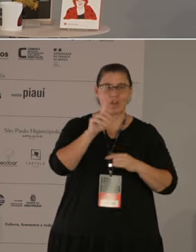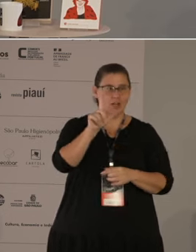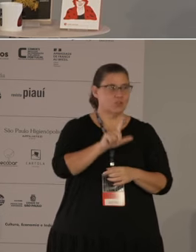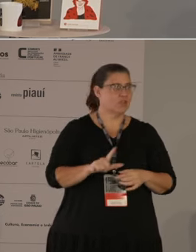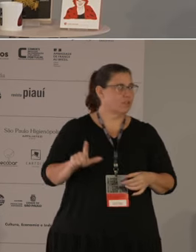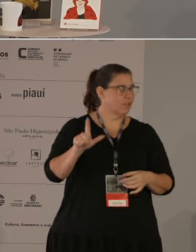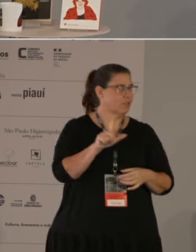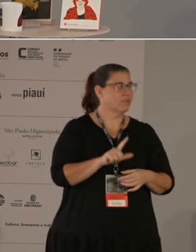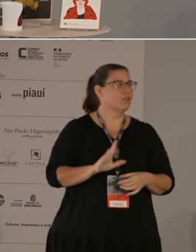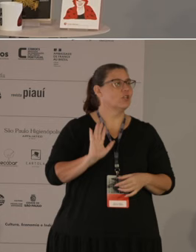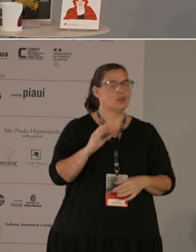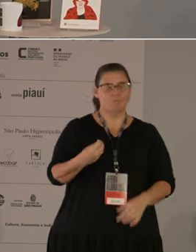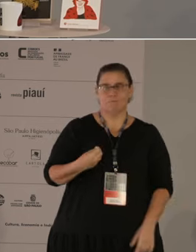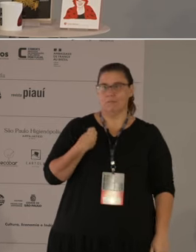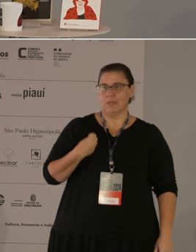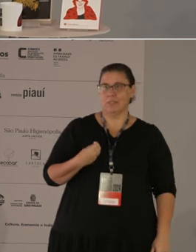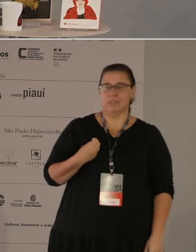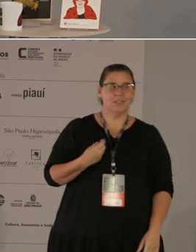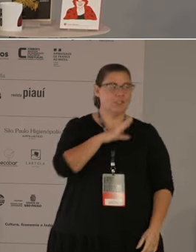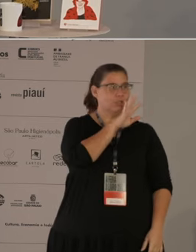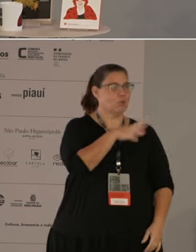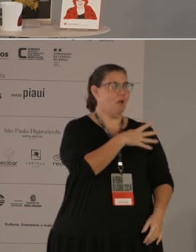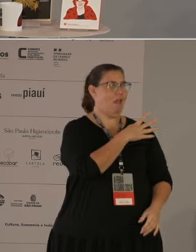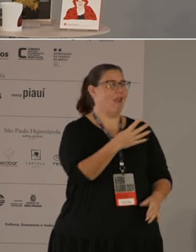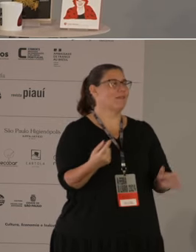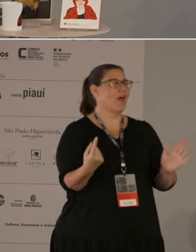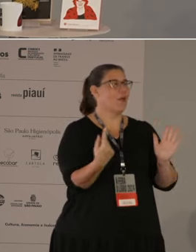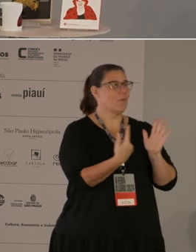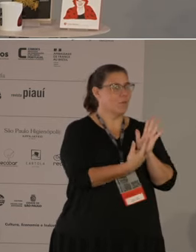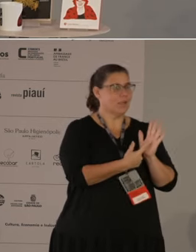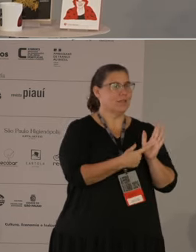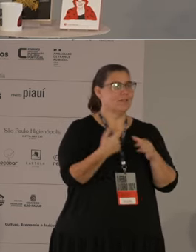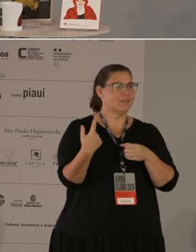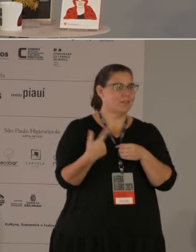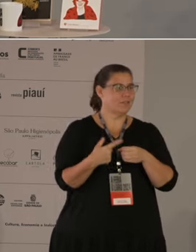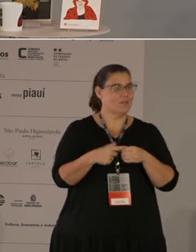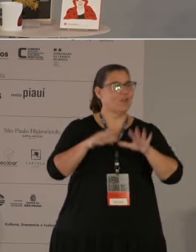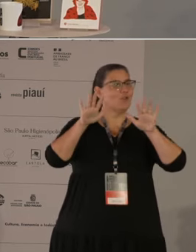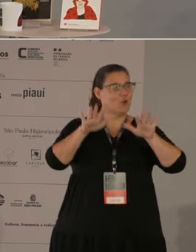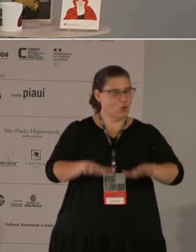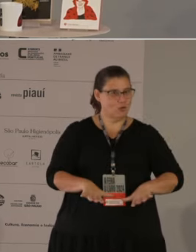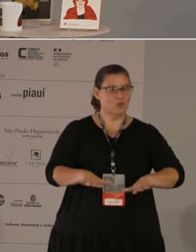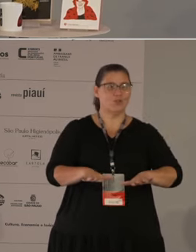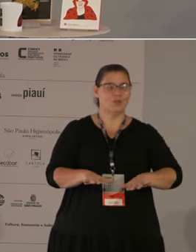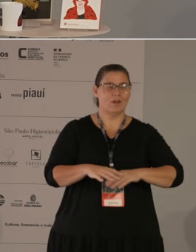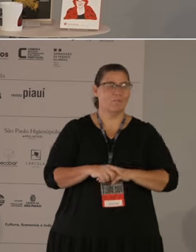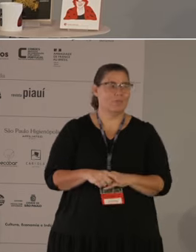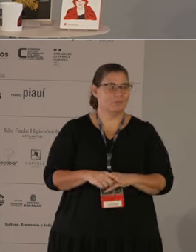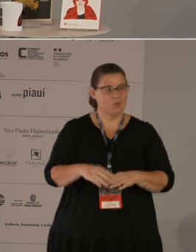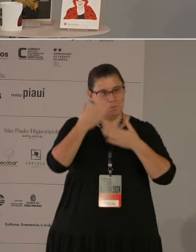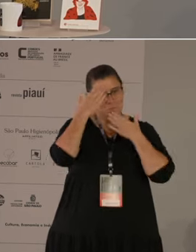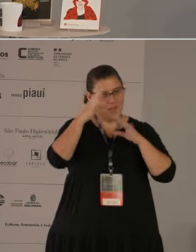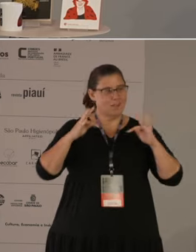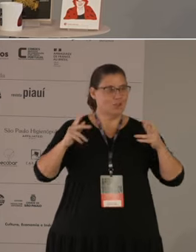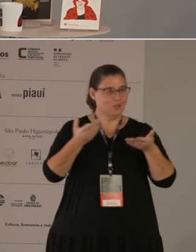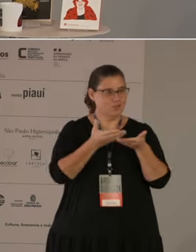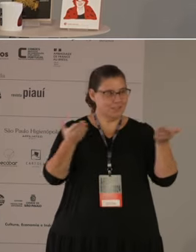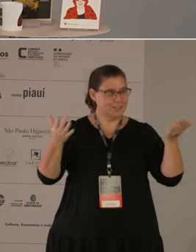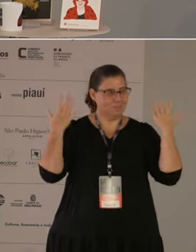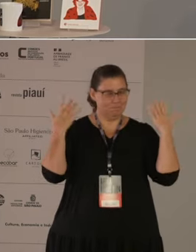está presente aqui no calendário da nossa cidade e que acho que veio para ficar. Né? Muito obrigado a todo mundo, então. Obrigado a vocês.